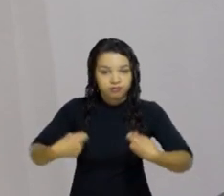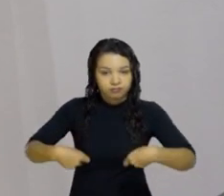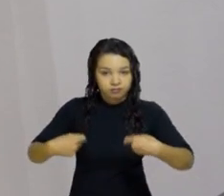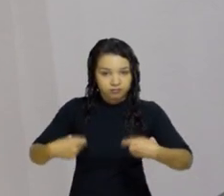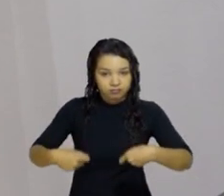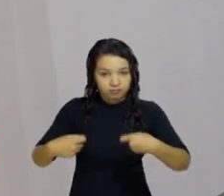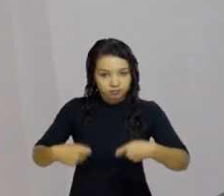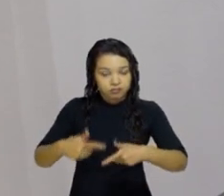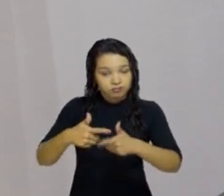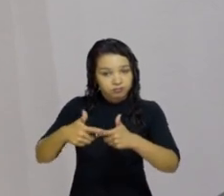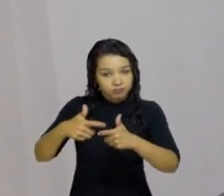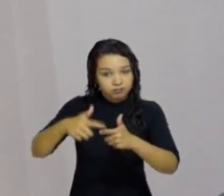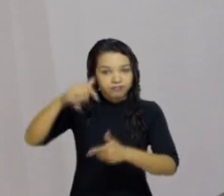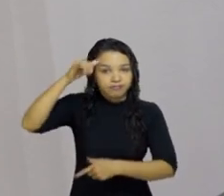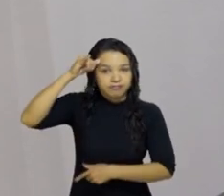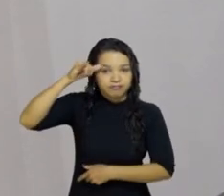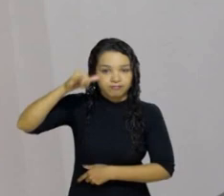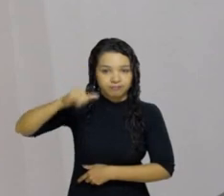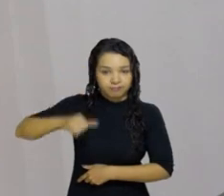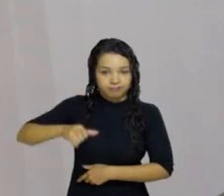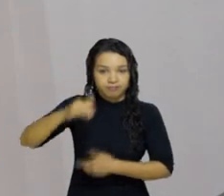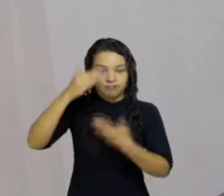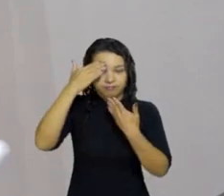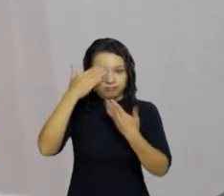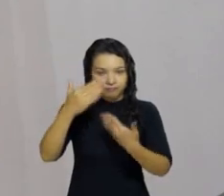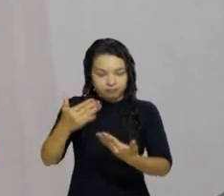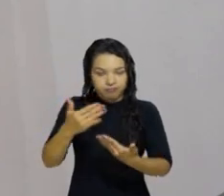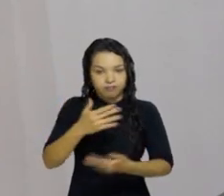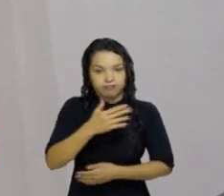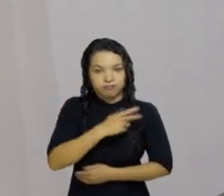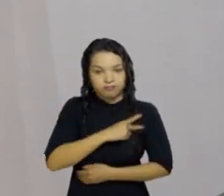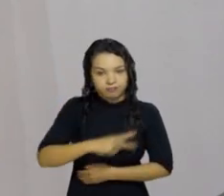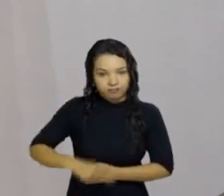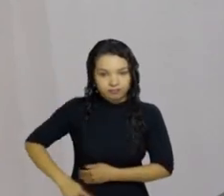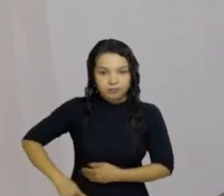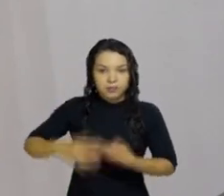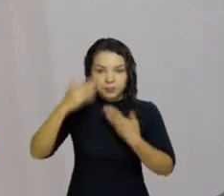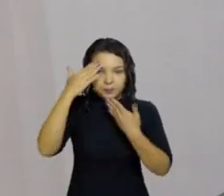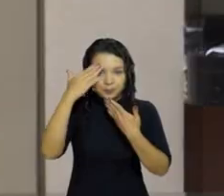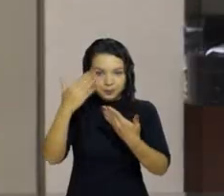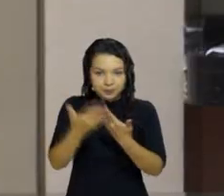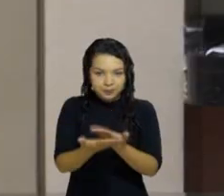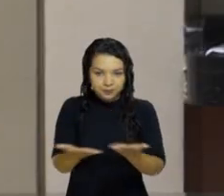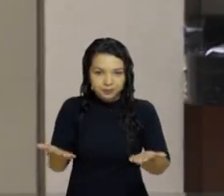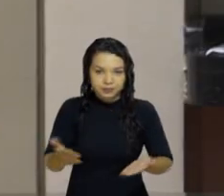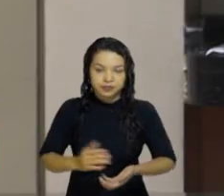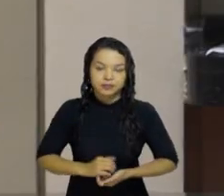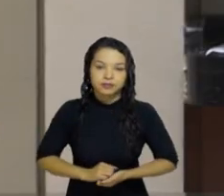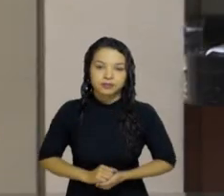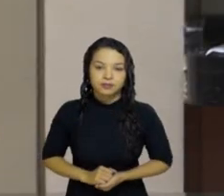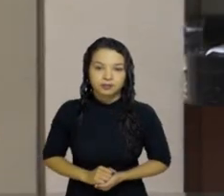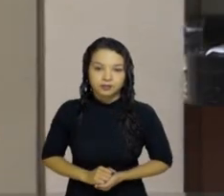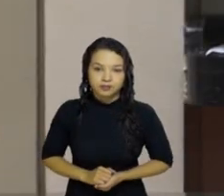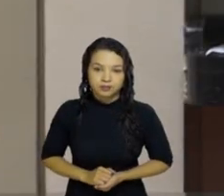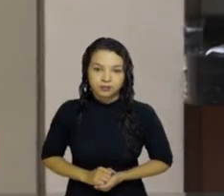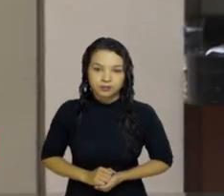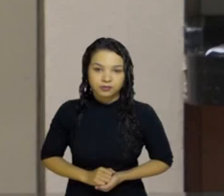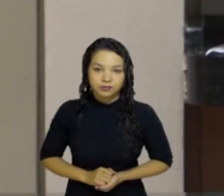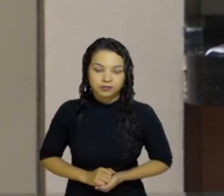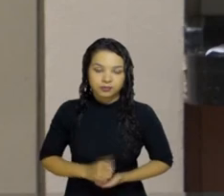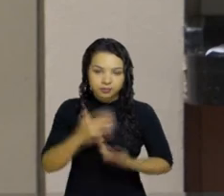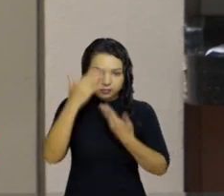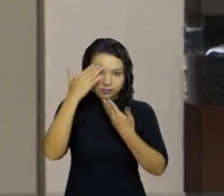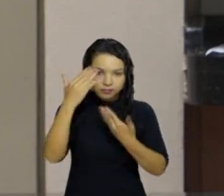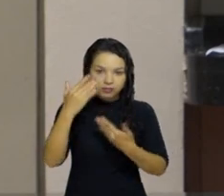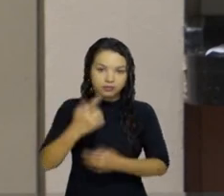de risco. Obrigado, senhor presidente, e obrigado aos senhores colegas. Muito obrigado, deputado